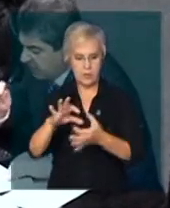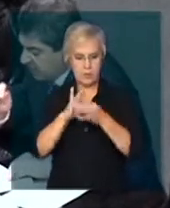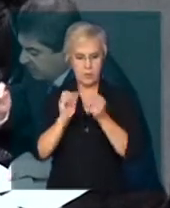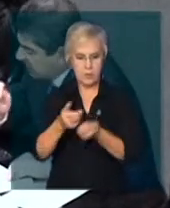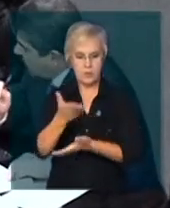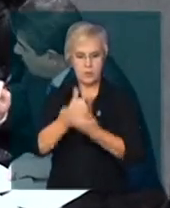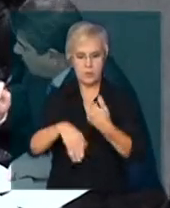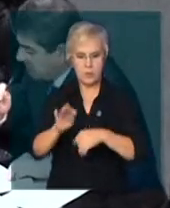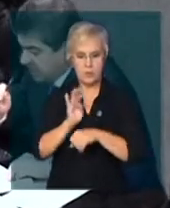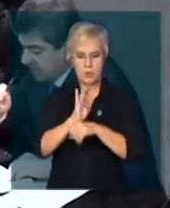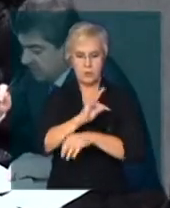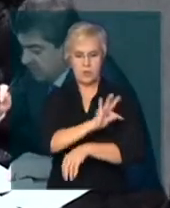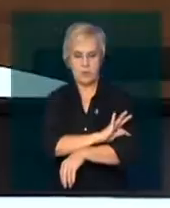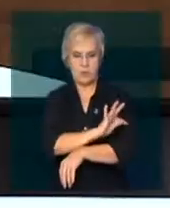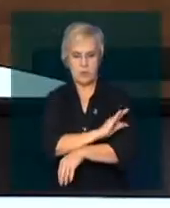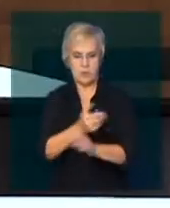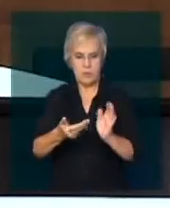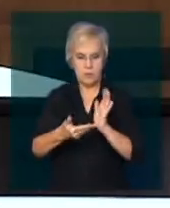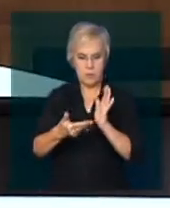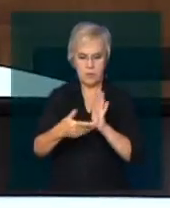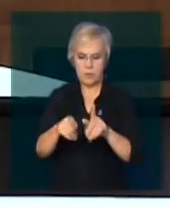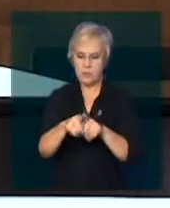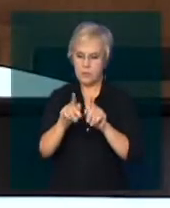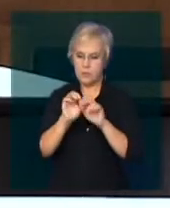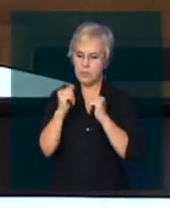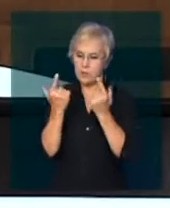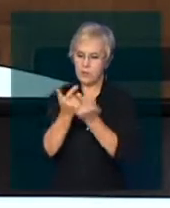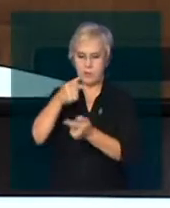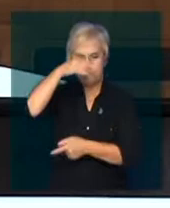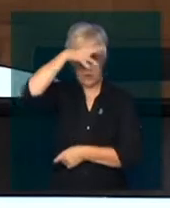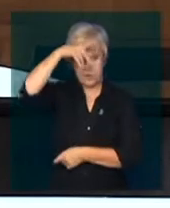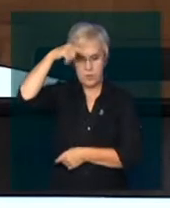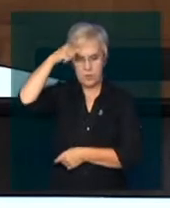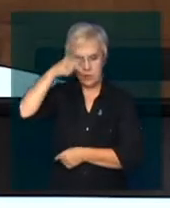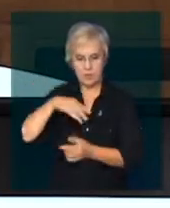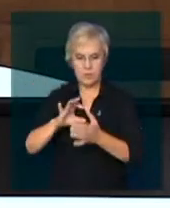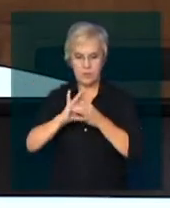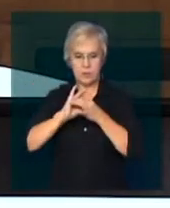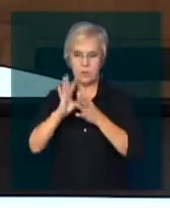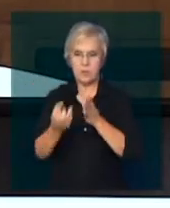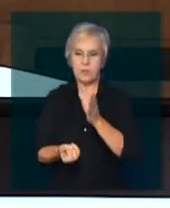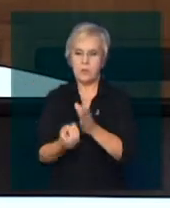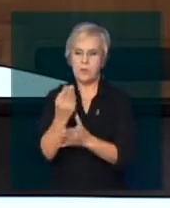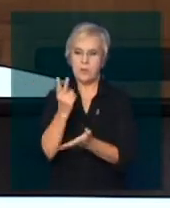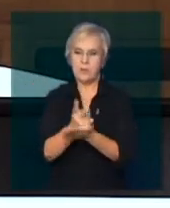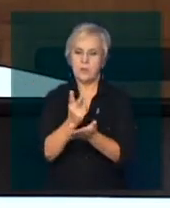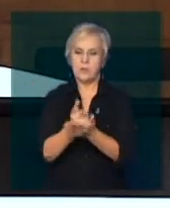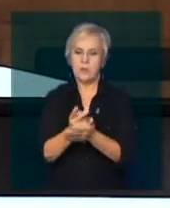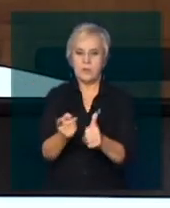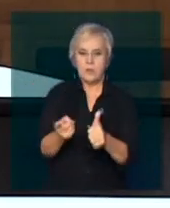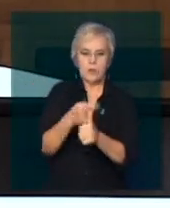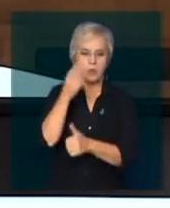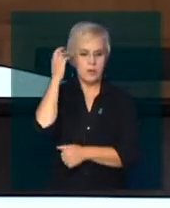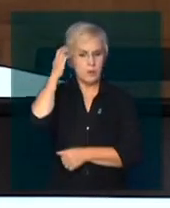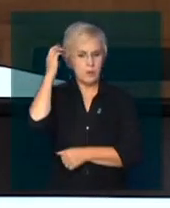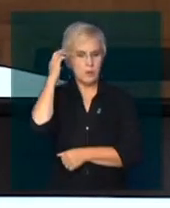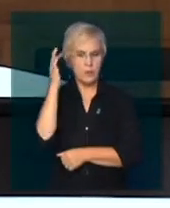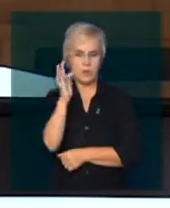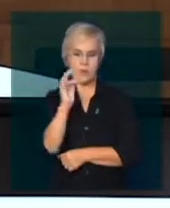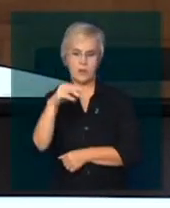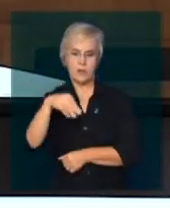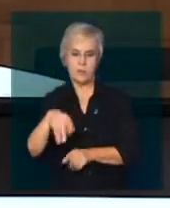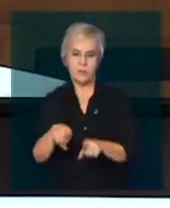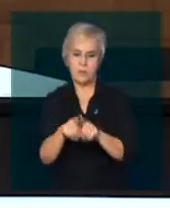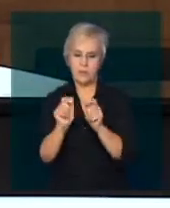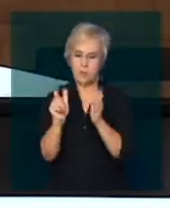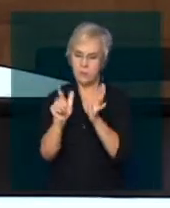técnica entre a Câmara Federal e a Assembleia do Estado de Mato Grosso, que permitiu a implantação da primeira rádio FM de um